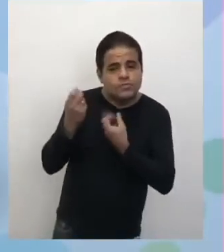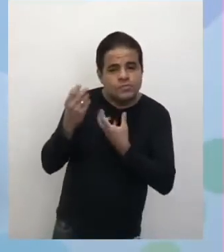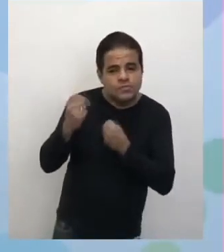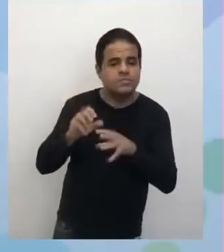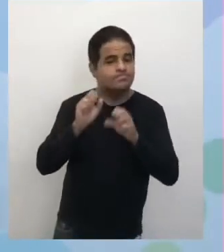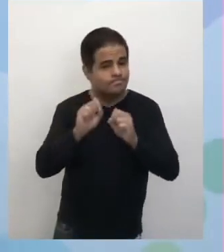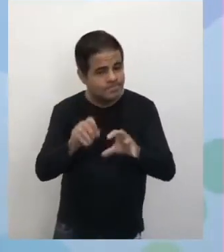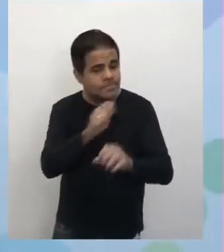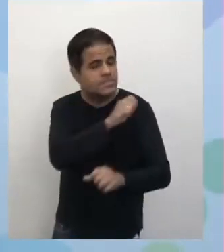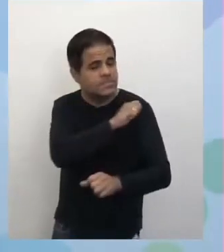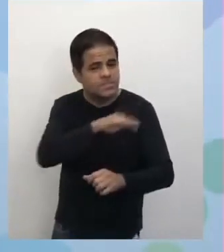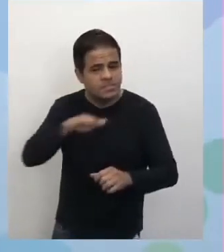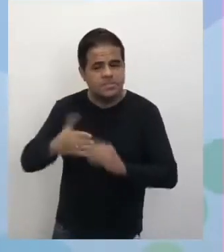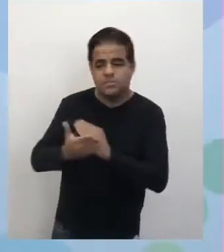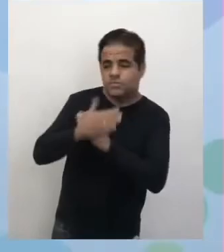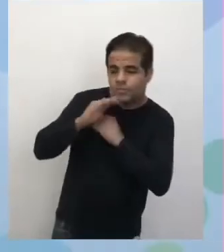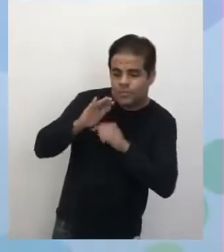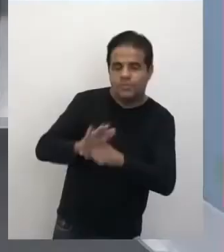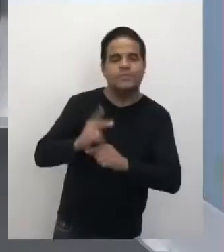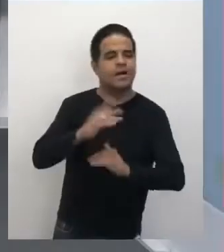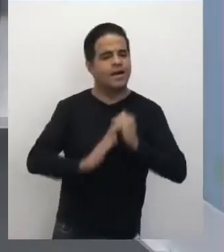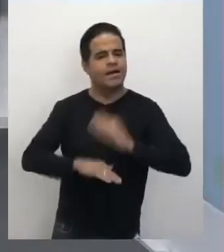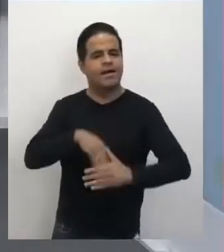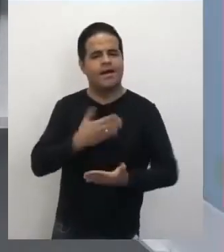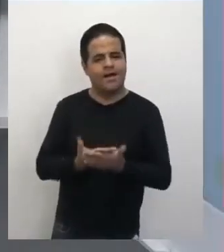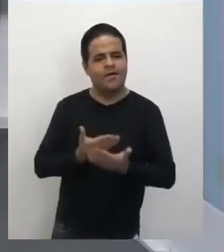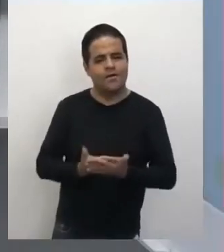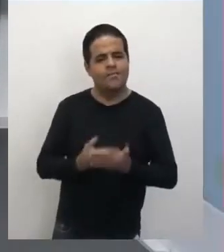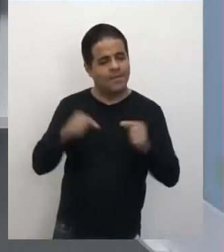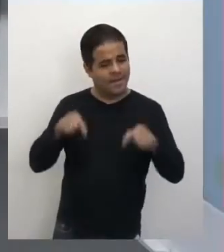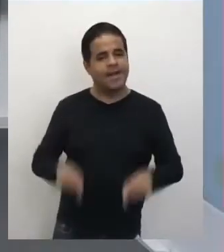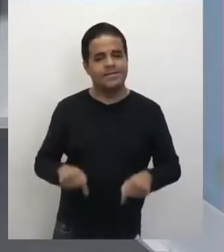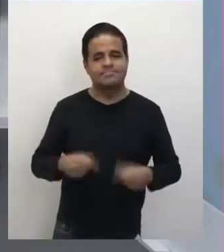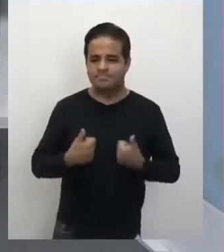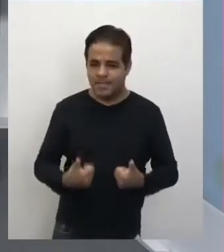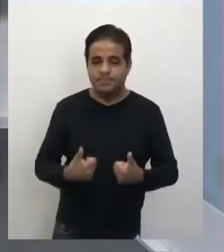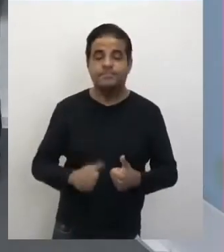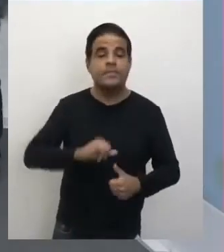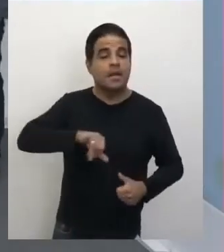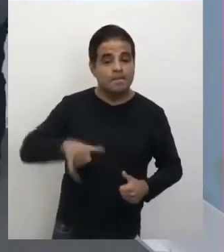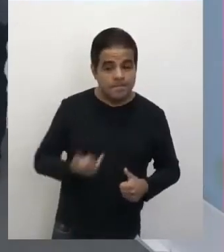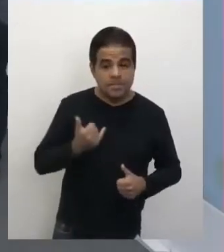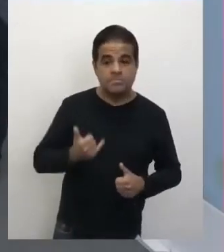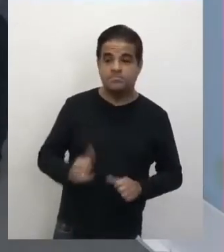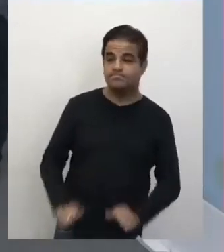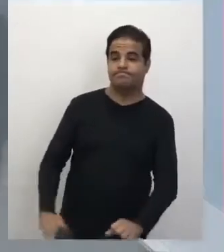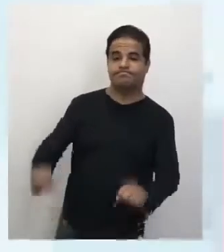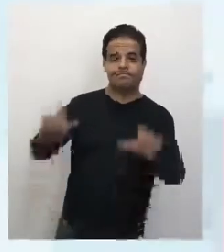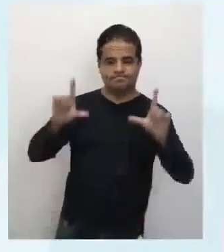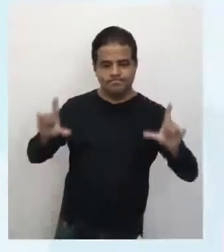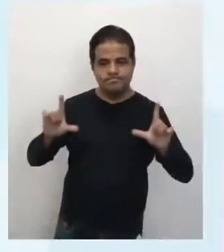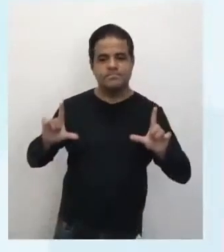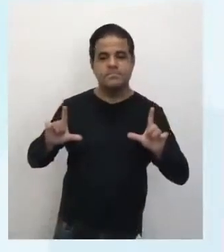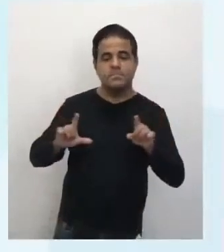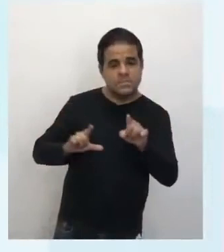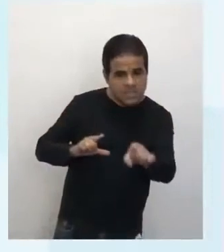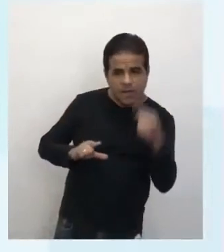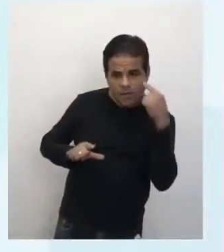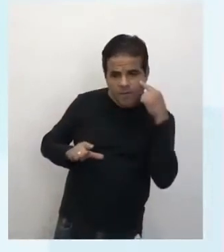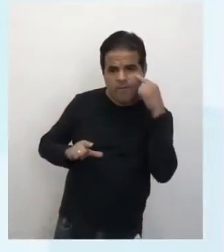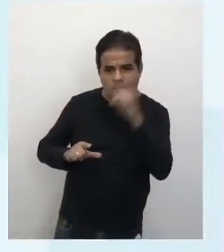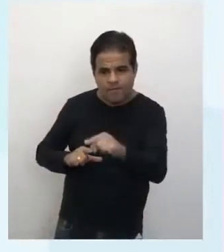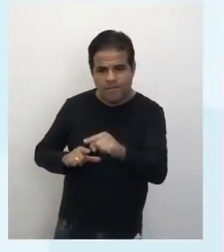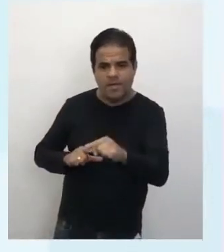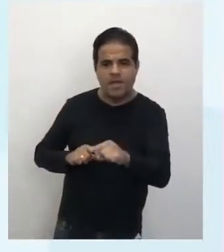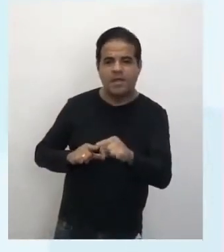também, e os alunos sempre colaborando aí com as nossas aulas aqui no Centro de Mídias. Que legal, né? Eu só queria aproveitar essa imagem aí final, né? Estudante, quando você vê a imagem